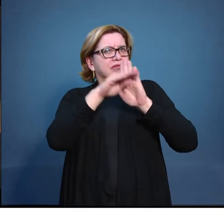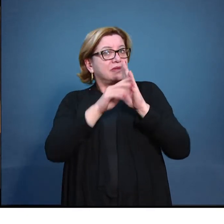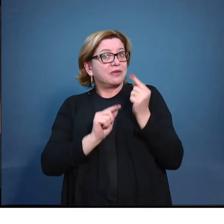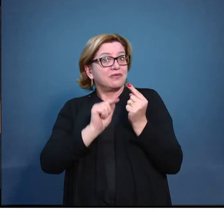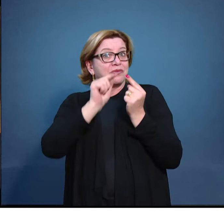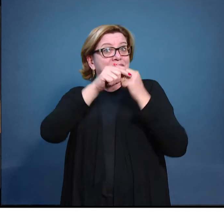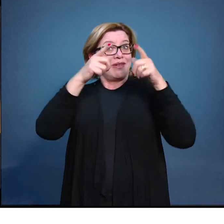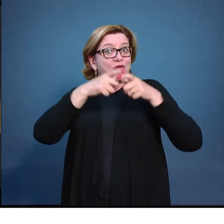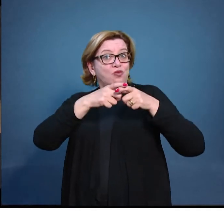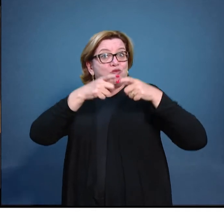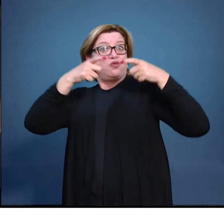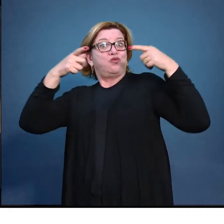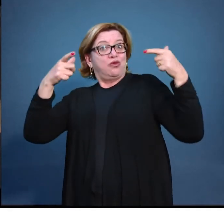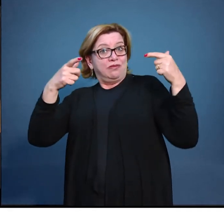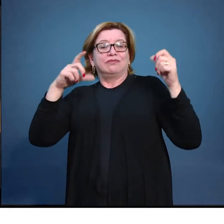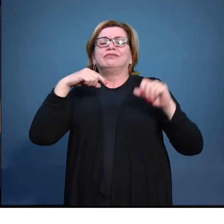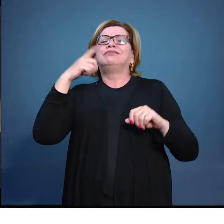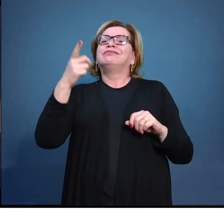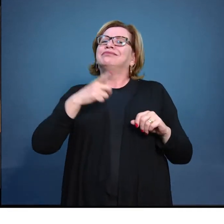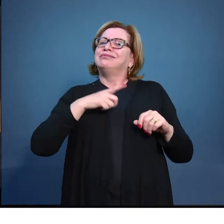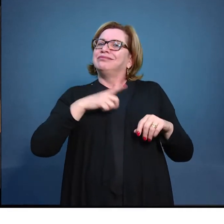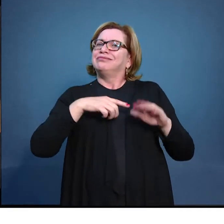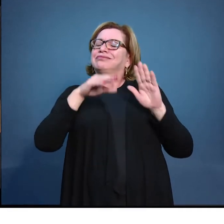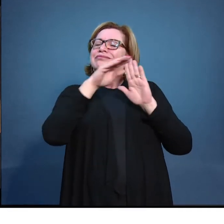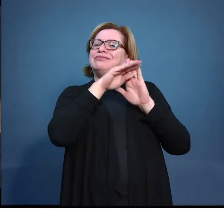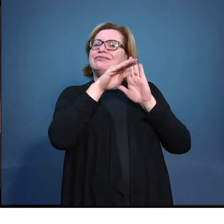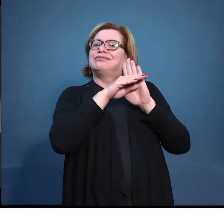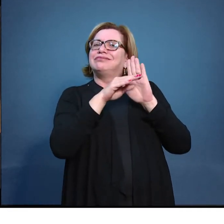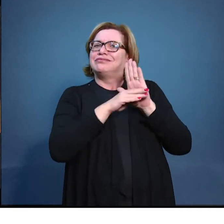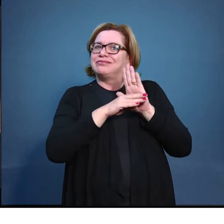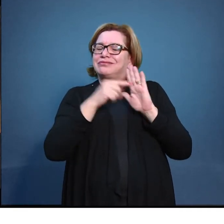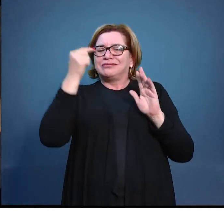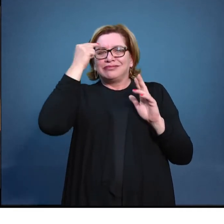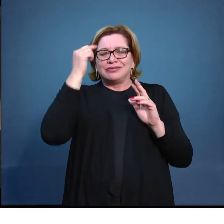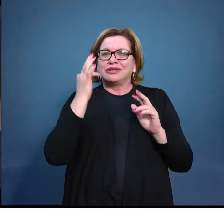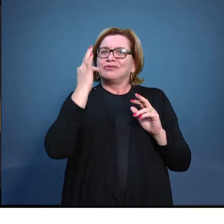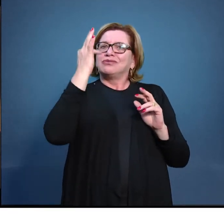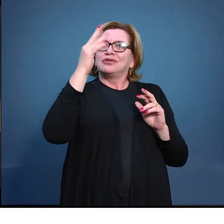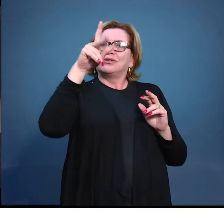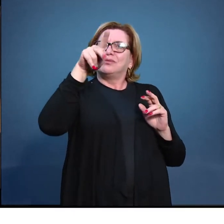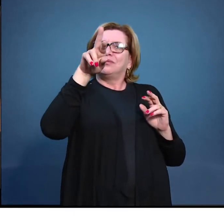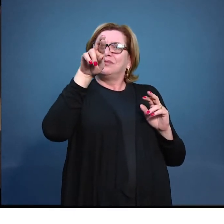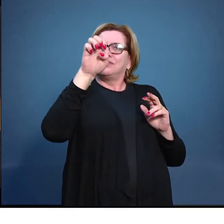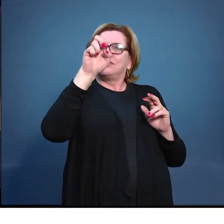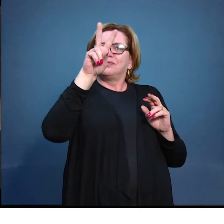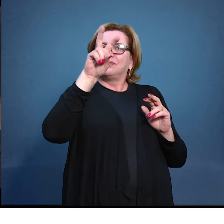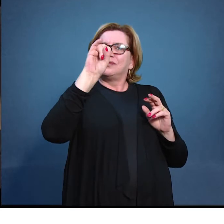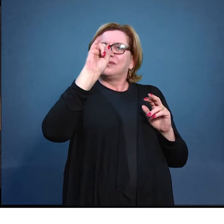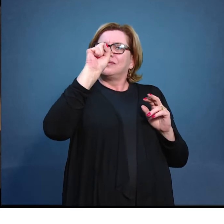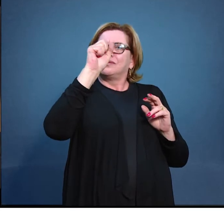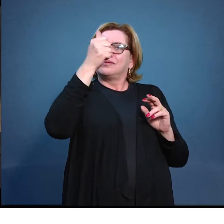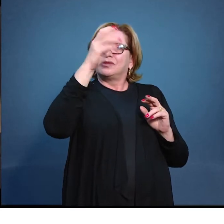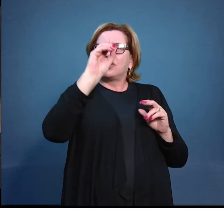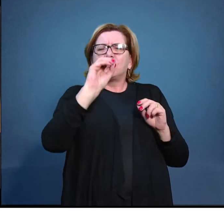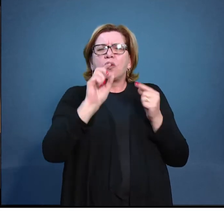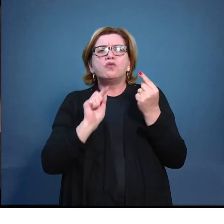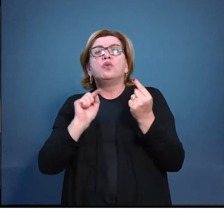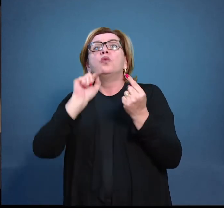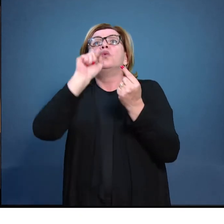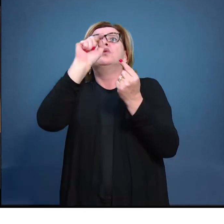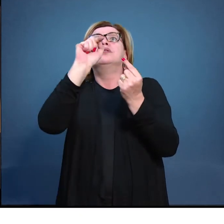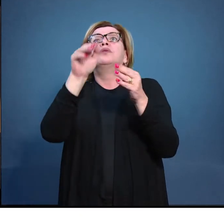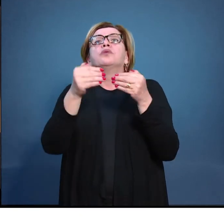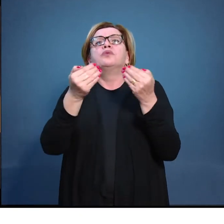maior. E aí você passa a ter um planejamento com base numa previsão, ou seja, aonde eu quero chegar. E nisso,